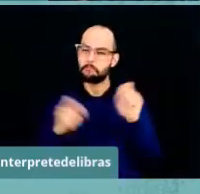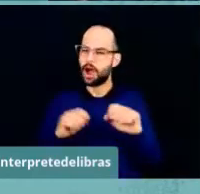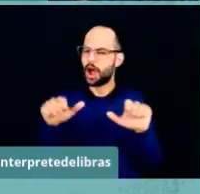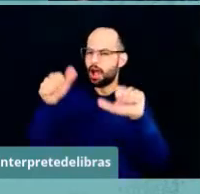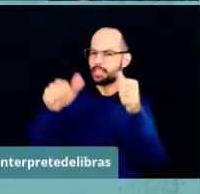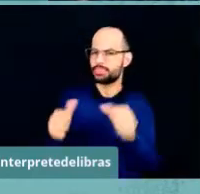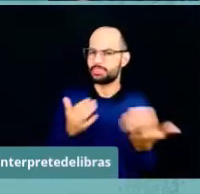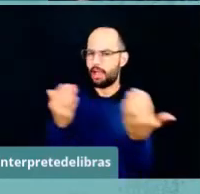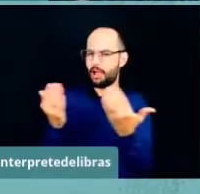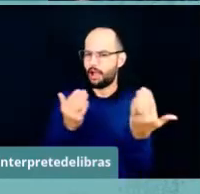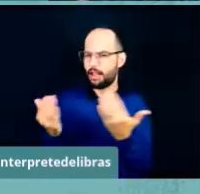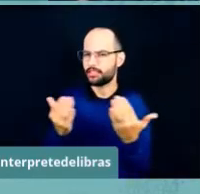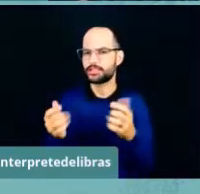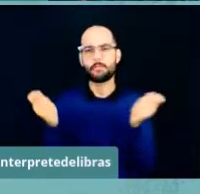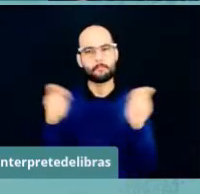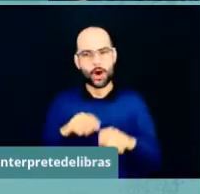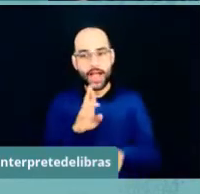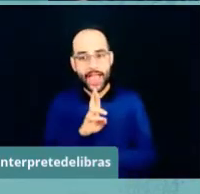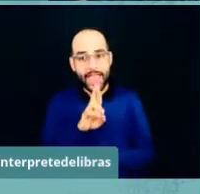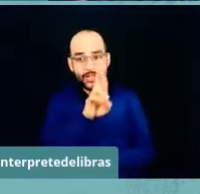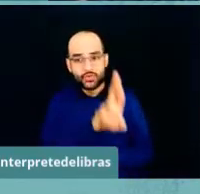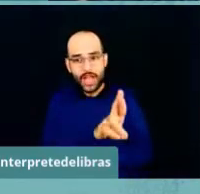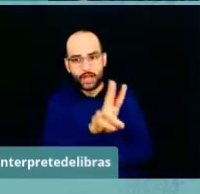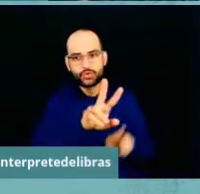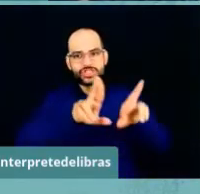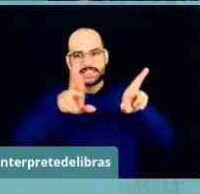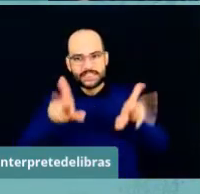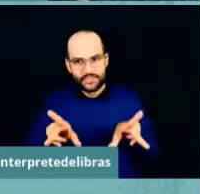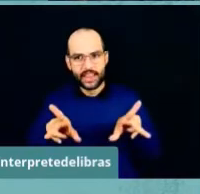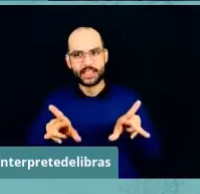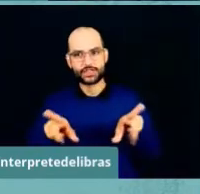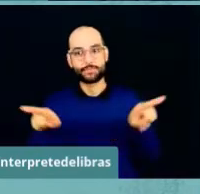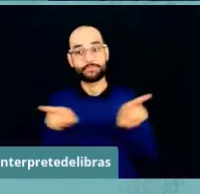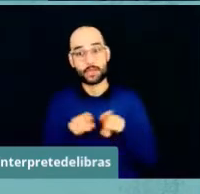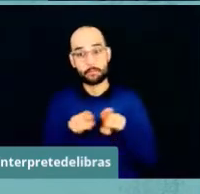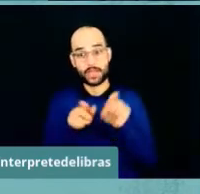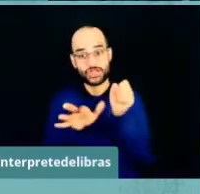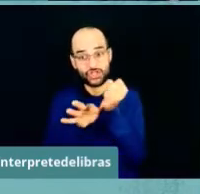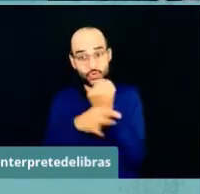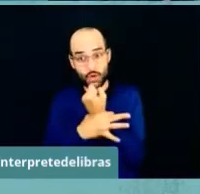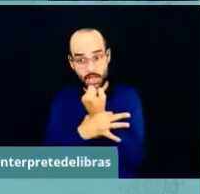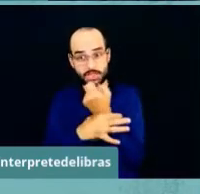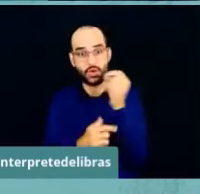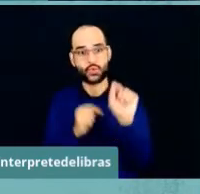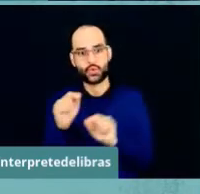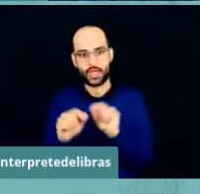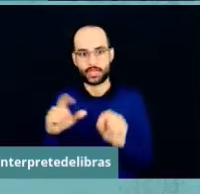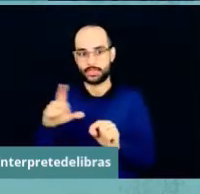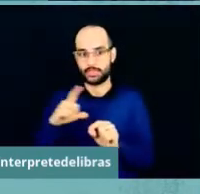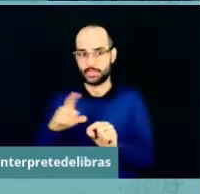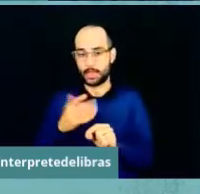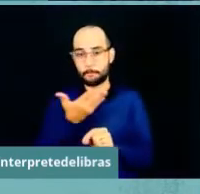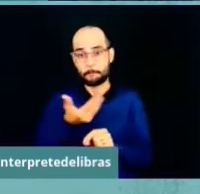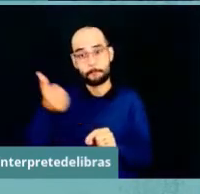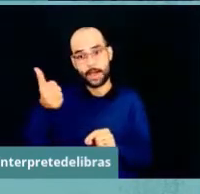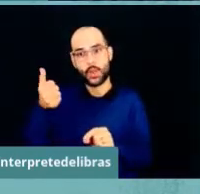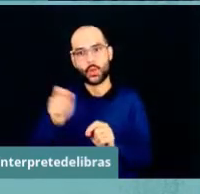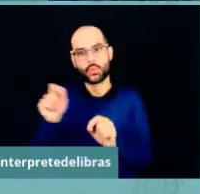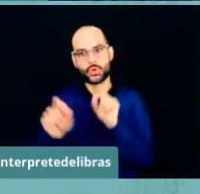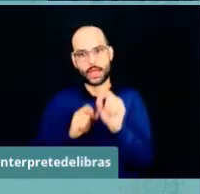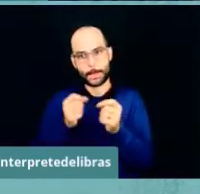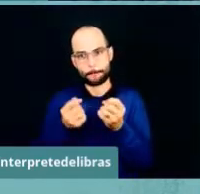para desfechos diferentes. E segurança é avaliar se essa vacina traz mais benefícios do que